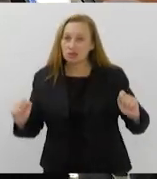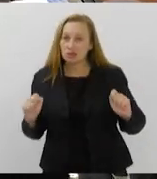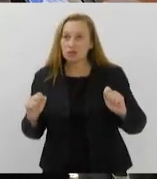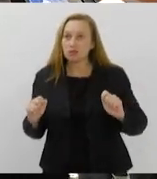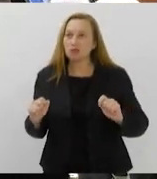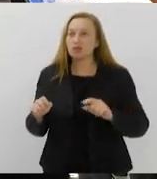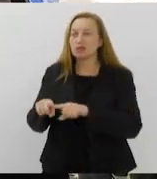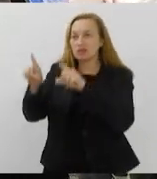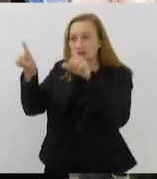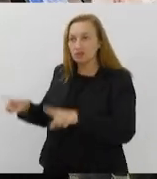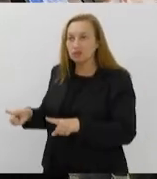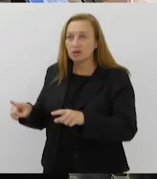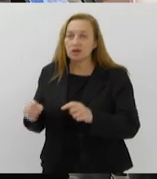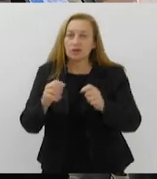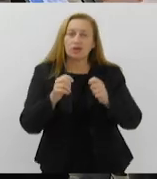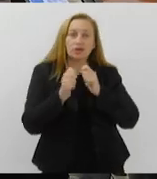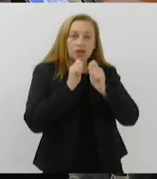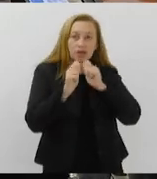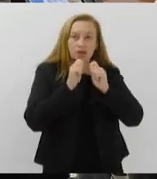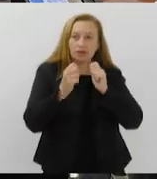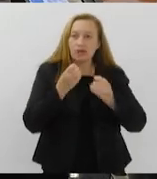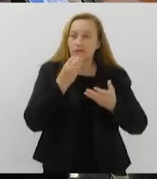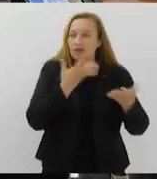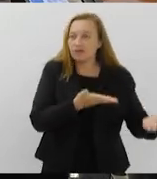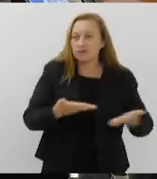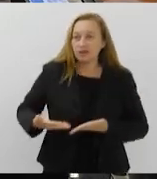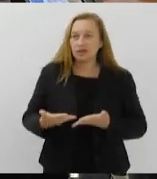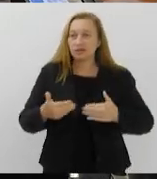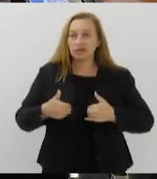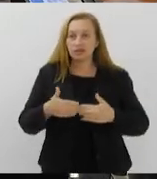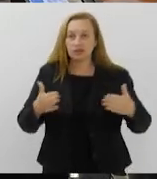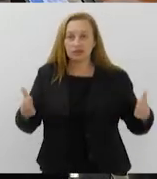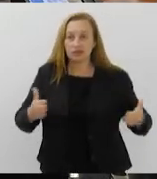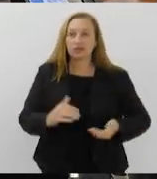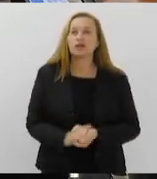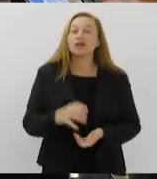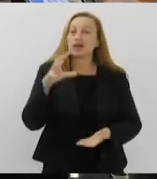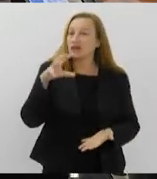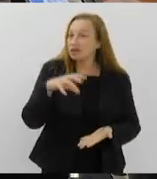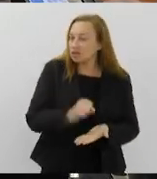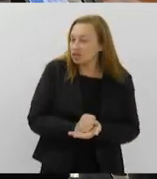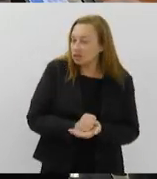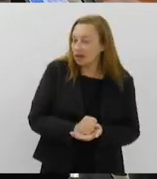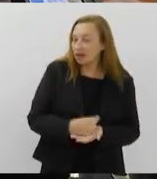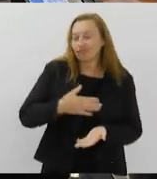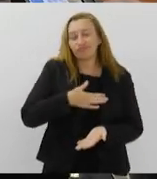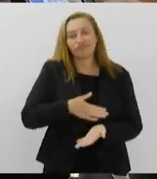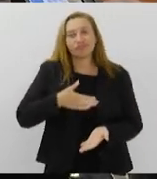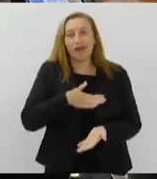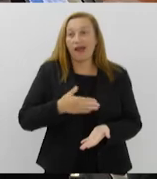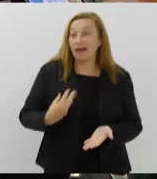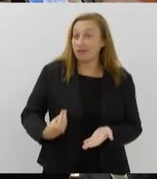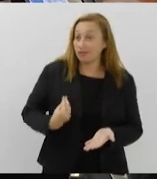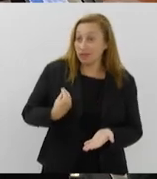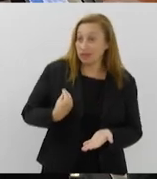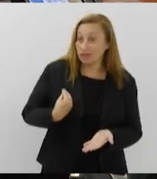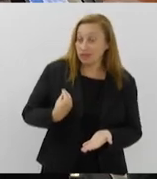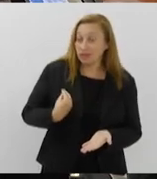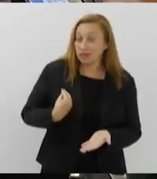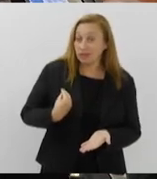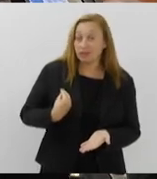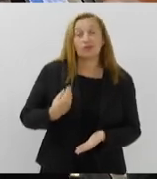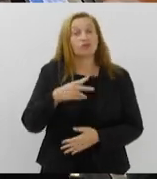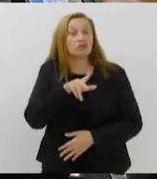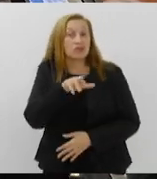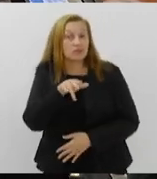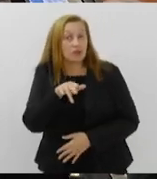sejam todos bem-vindos. Está reaberta a sessão. Gostaria de registrar a presença do nosso querido